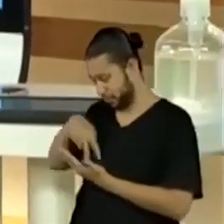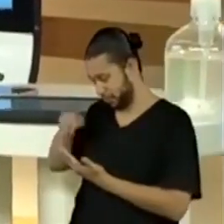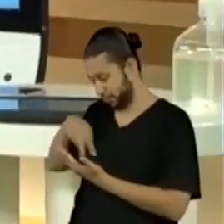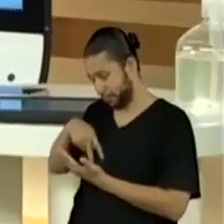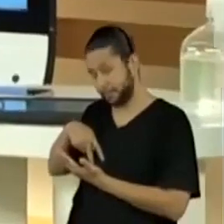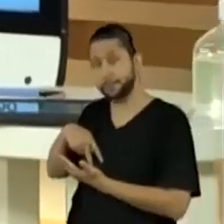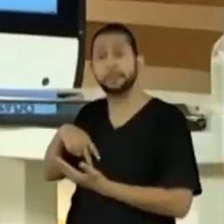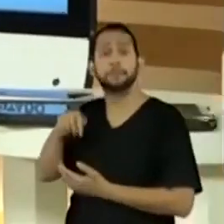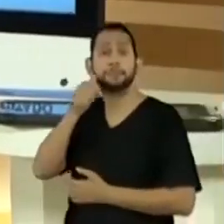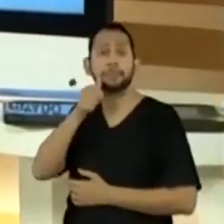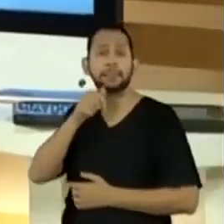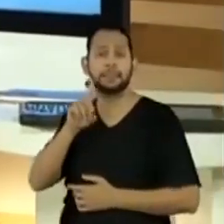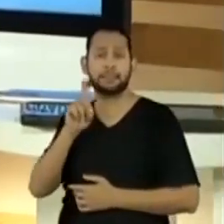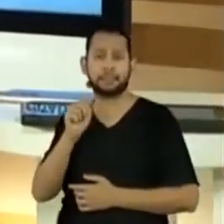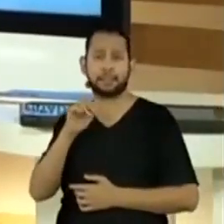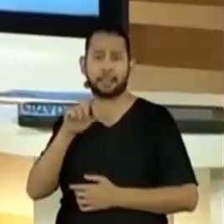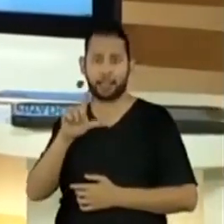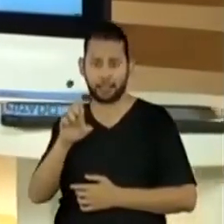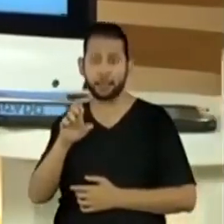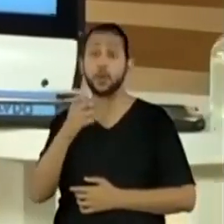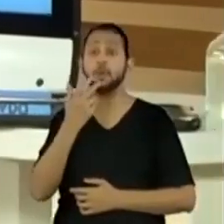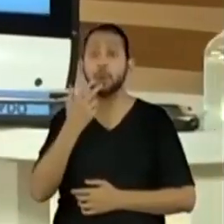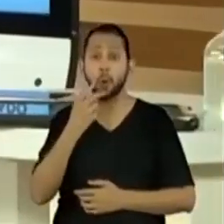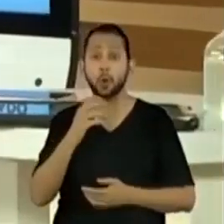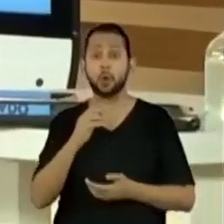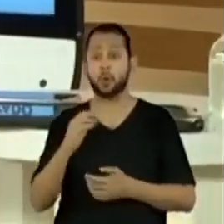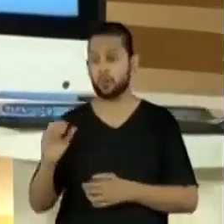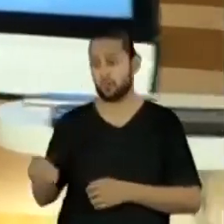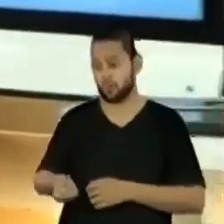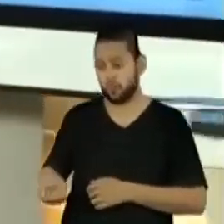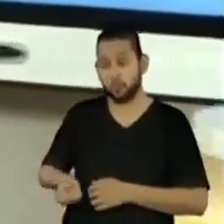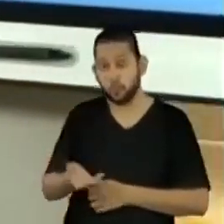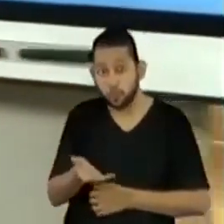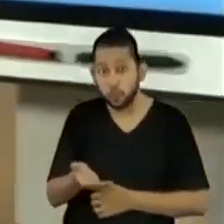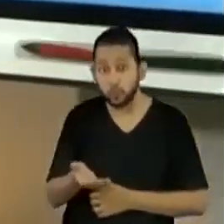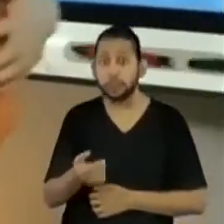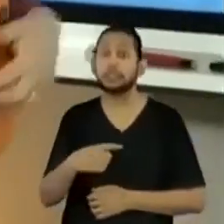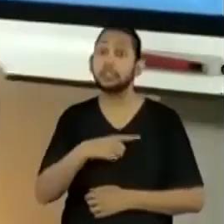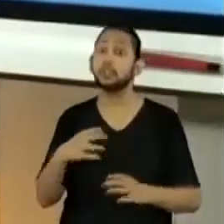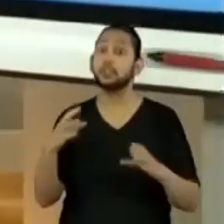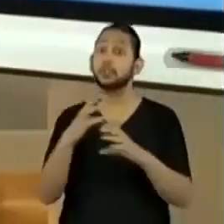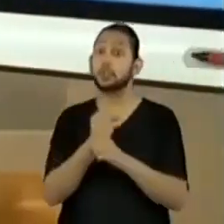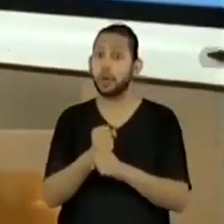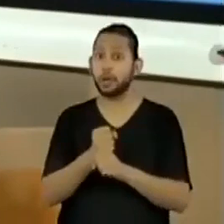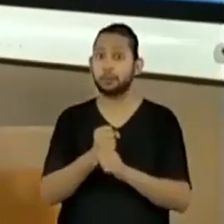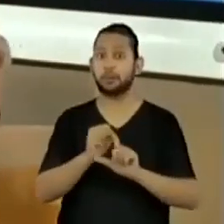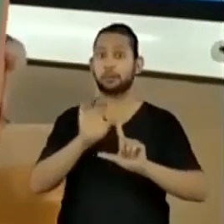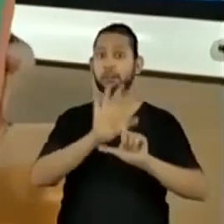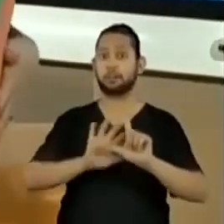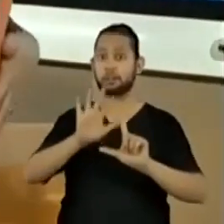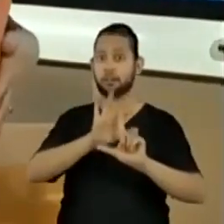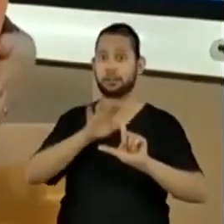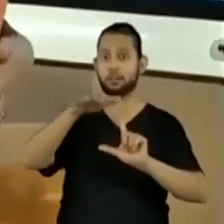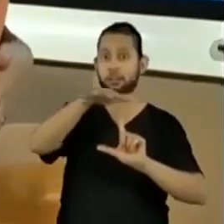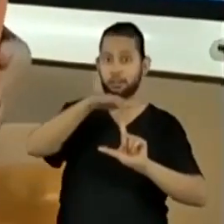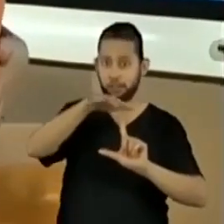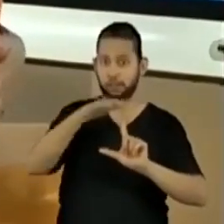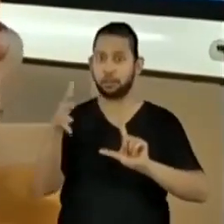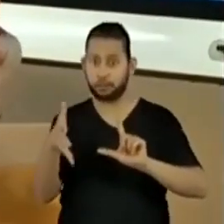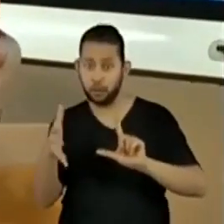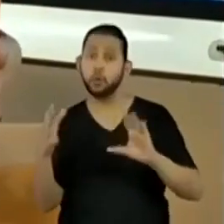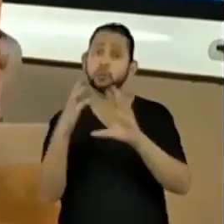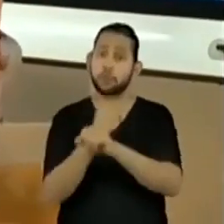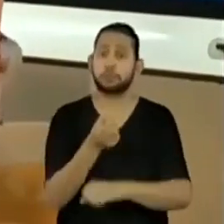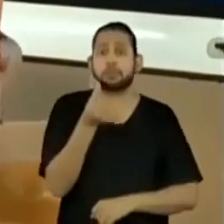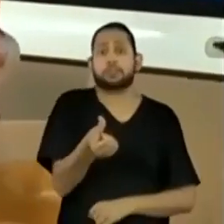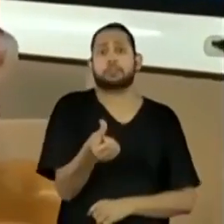Então, a Daniele disse que o cubo tem 6 faces, mas ainda ninguém falou como é que chamam essas linhas aqui. Se